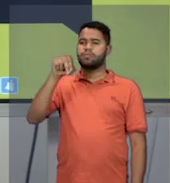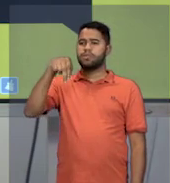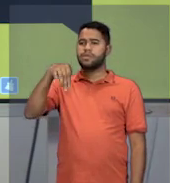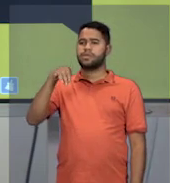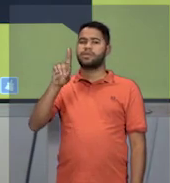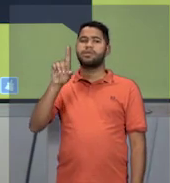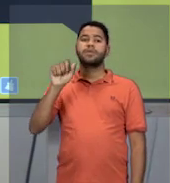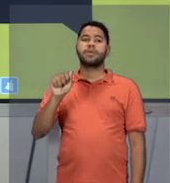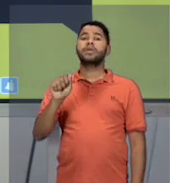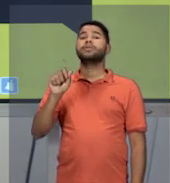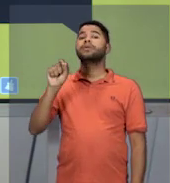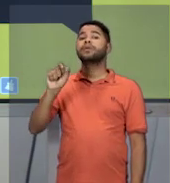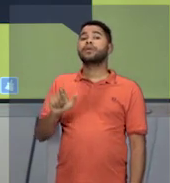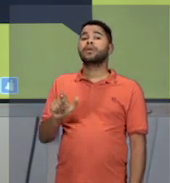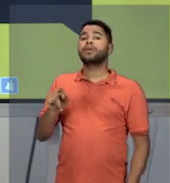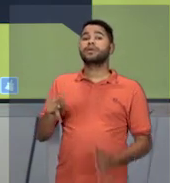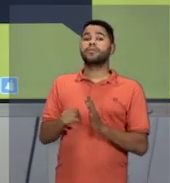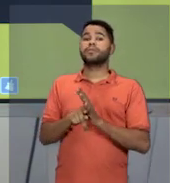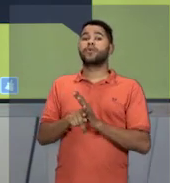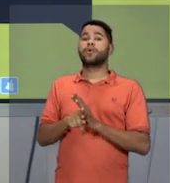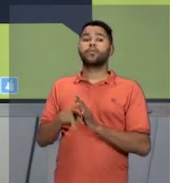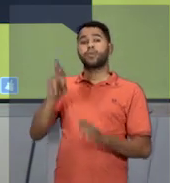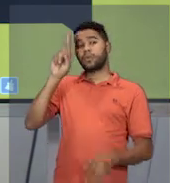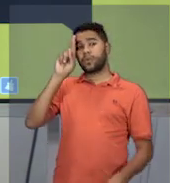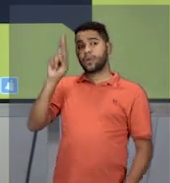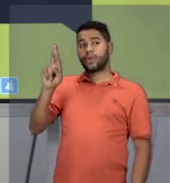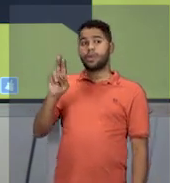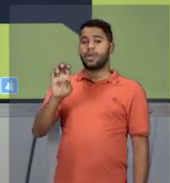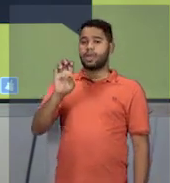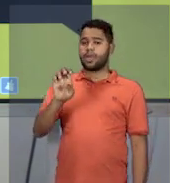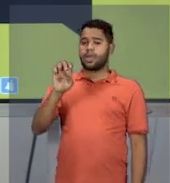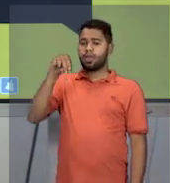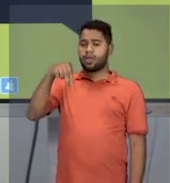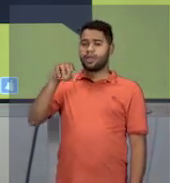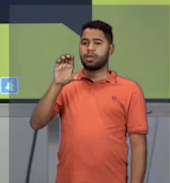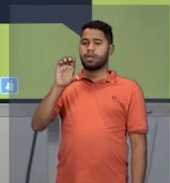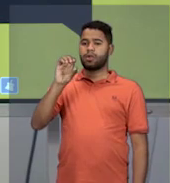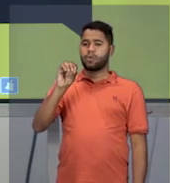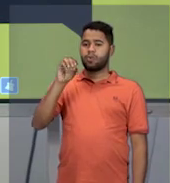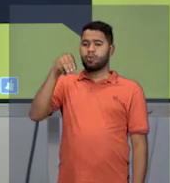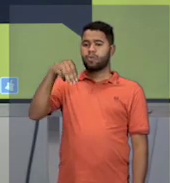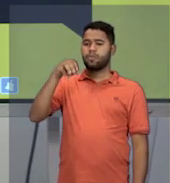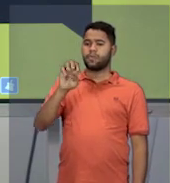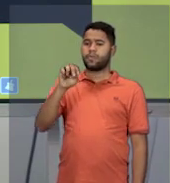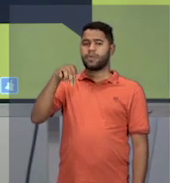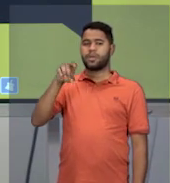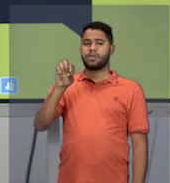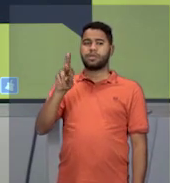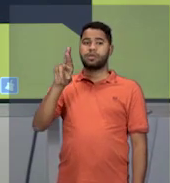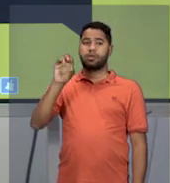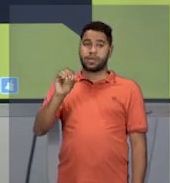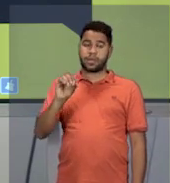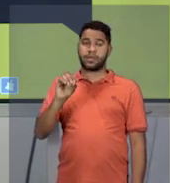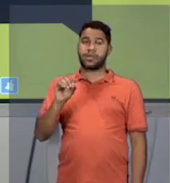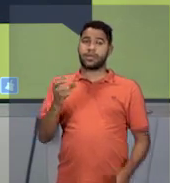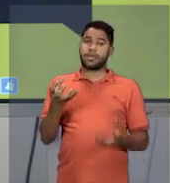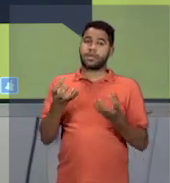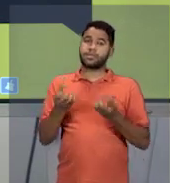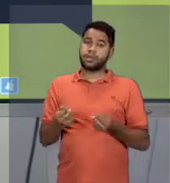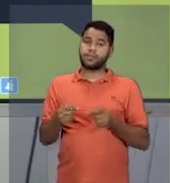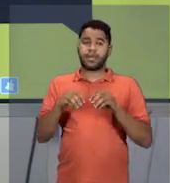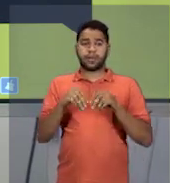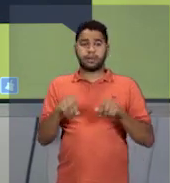a encomienda era chamado de encomendeiro. O encomendeiro, ele recebia terra, tá? Ele recebia